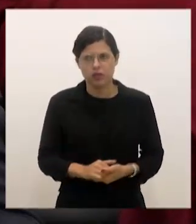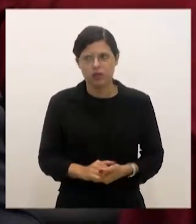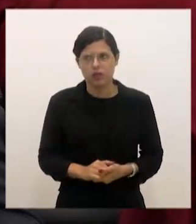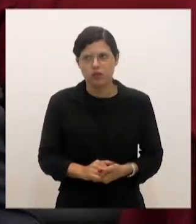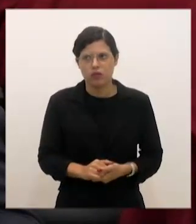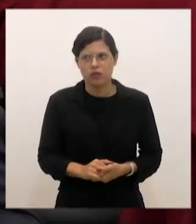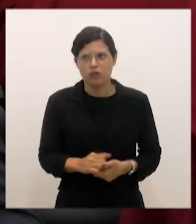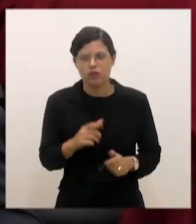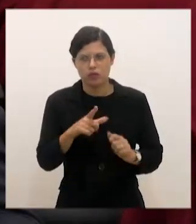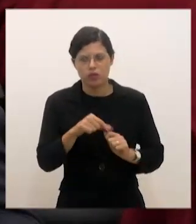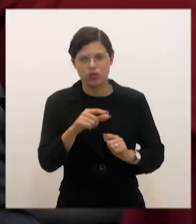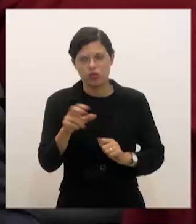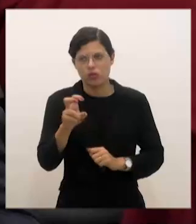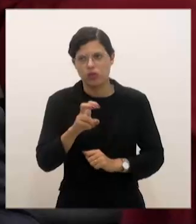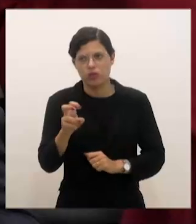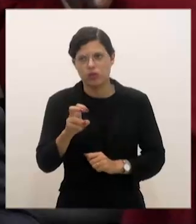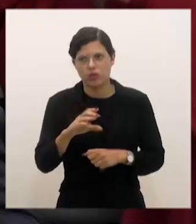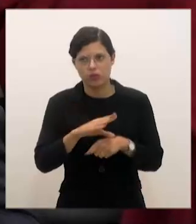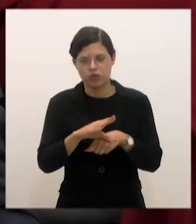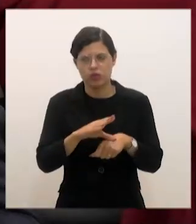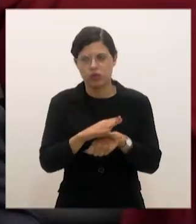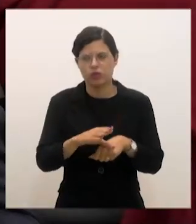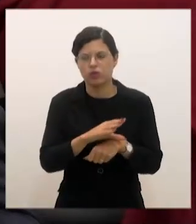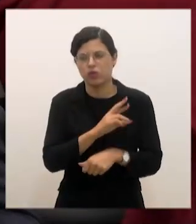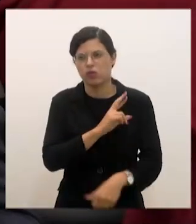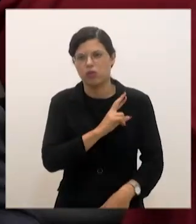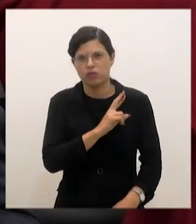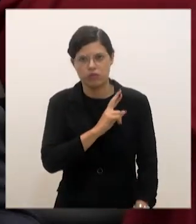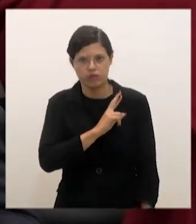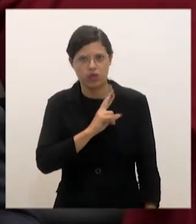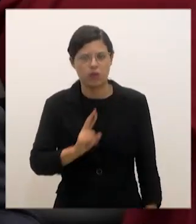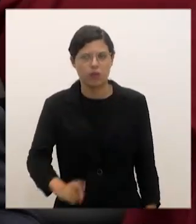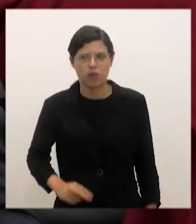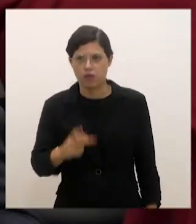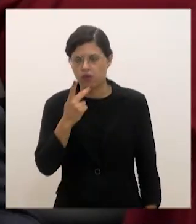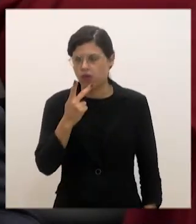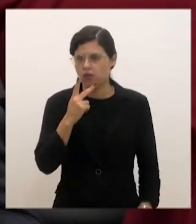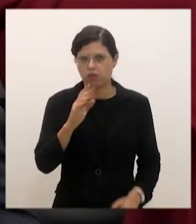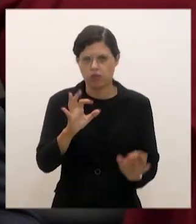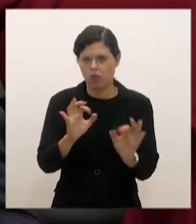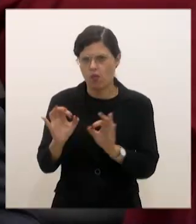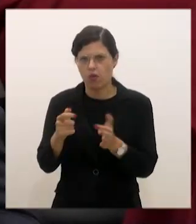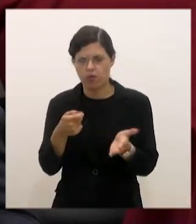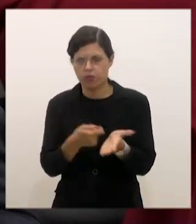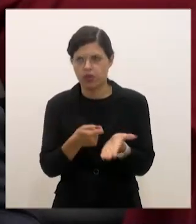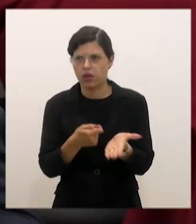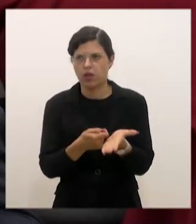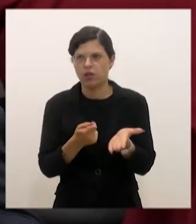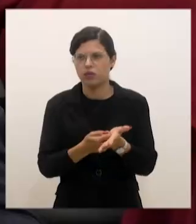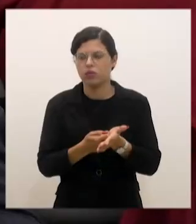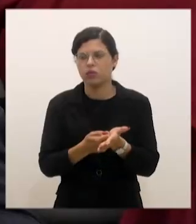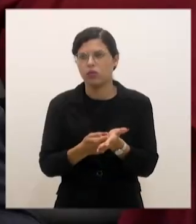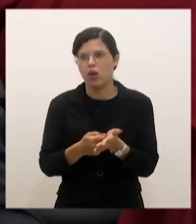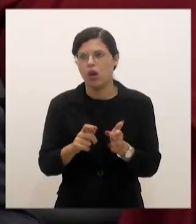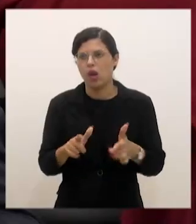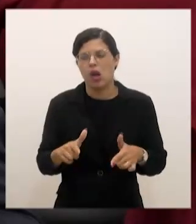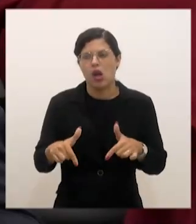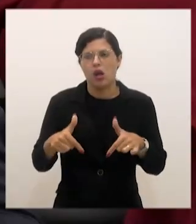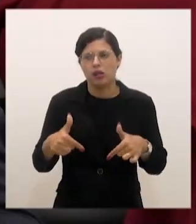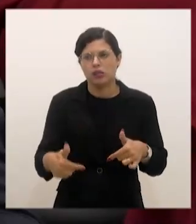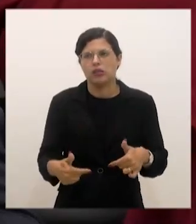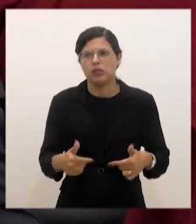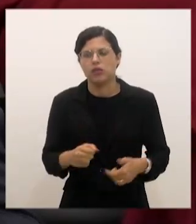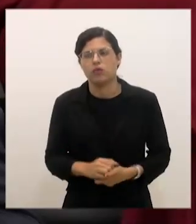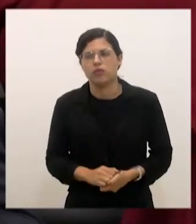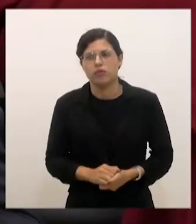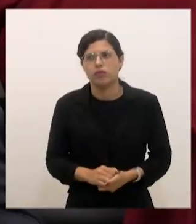até o artigo 5º da Constituição da República define que ninguém será obrigado a agir de determinada forma,